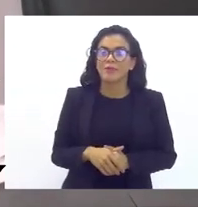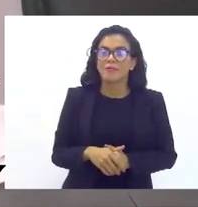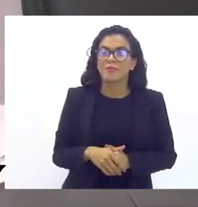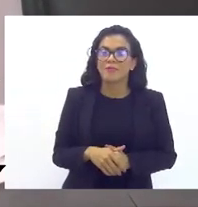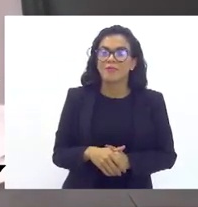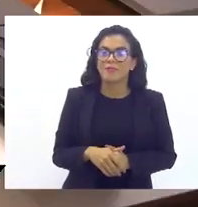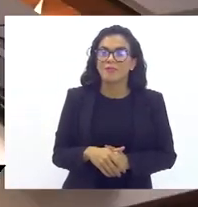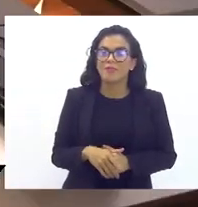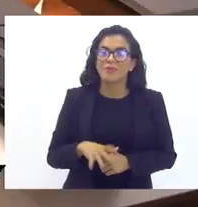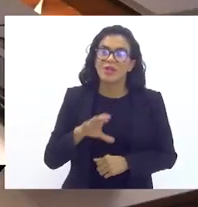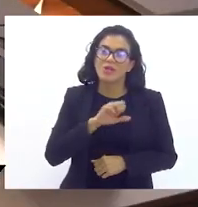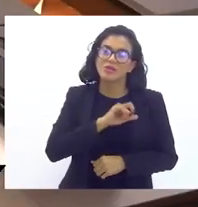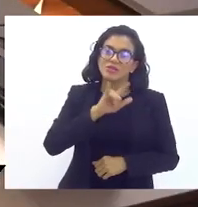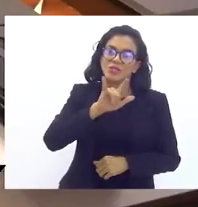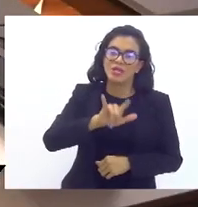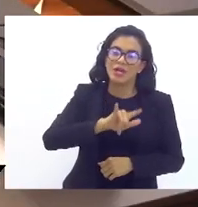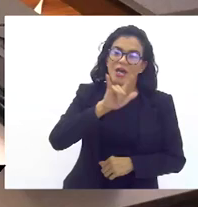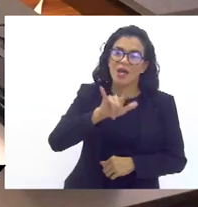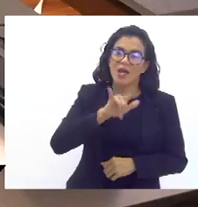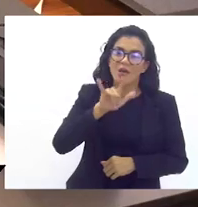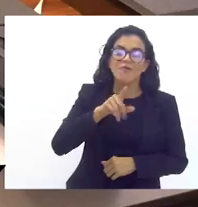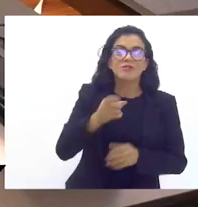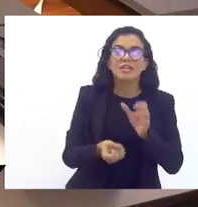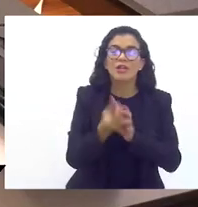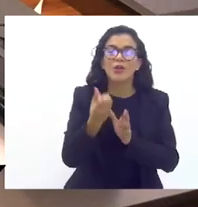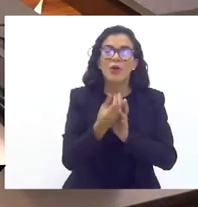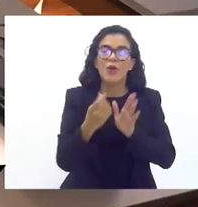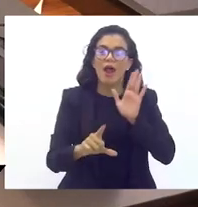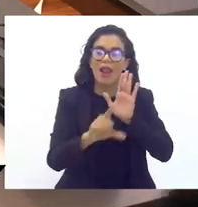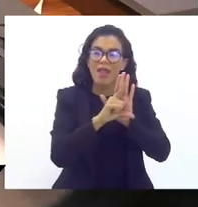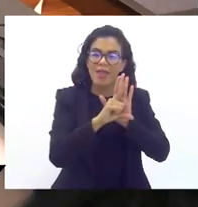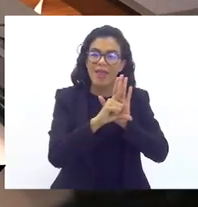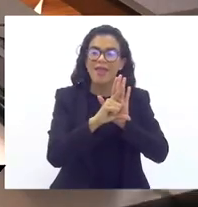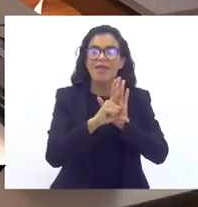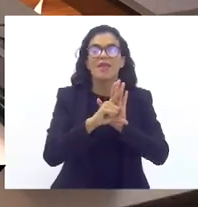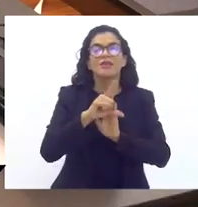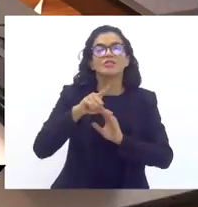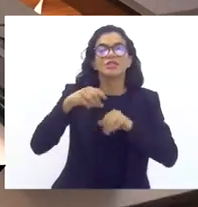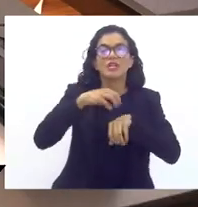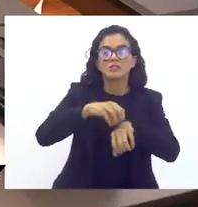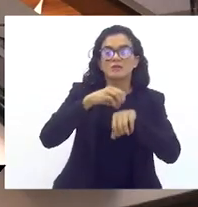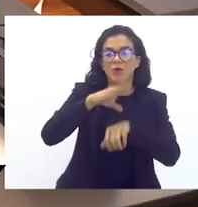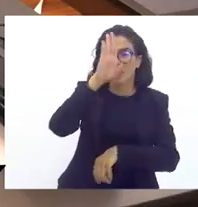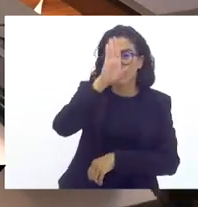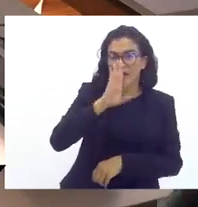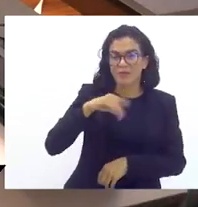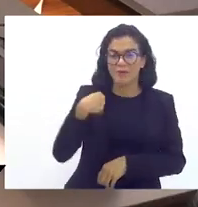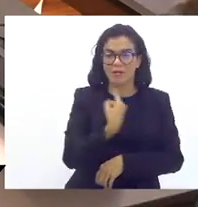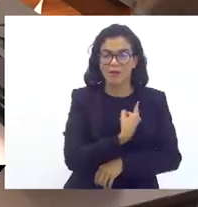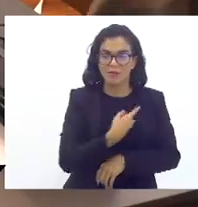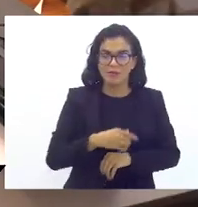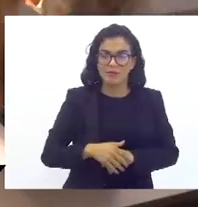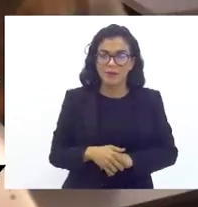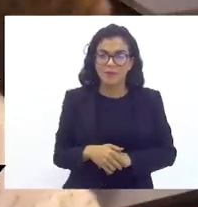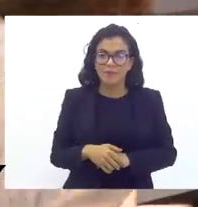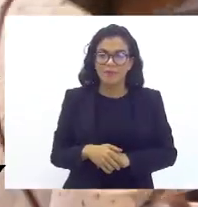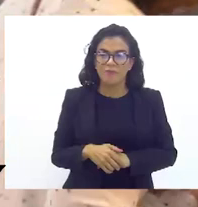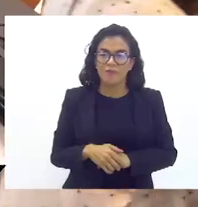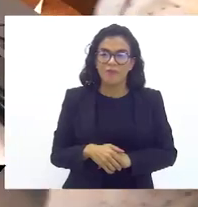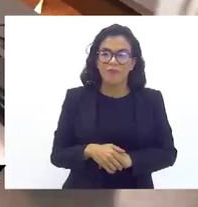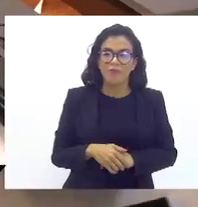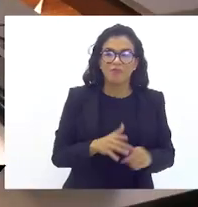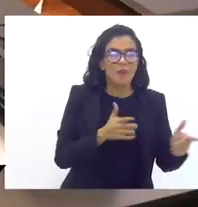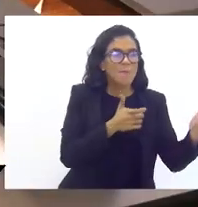eu te amo muito você fez as nossas primeiras leis do transporte público relativos para Nós pensamos mais avançar disparo